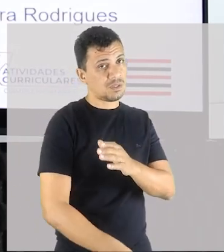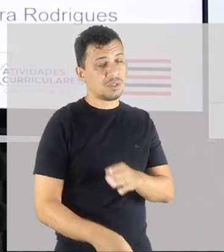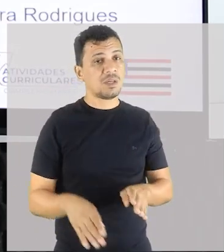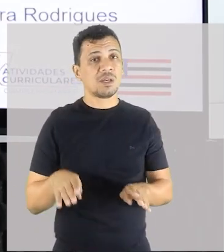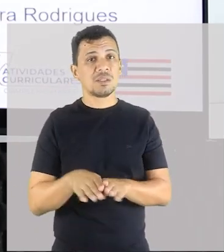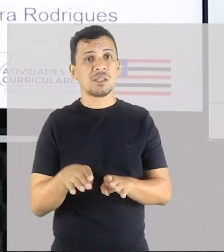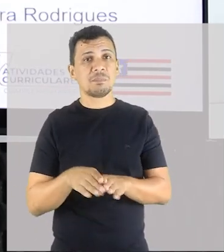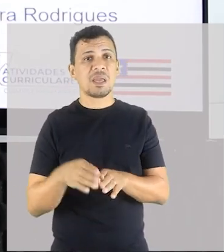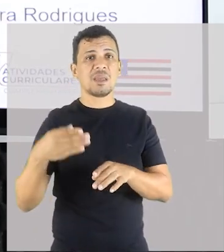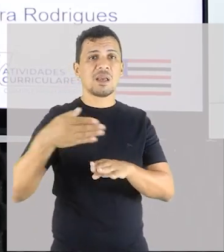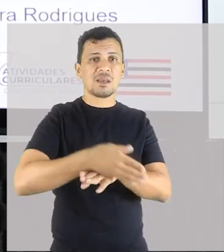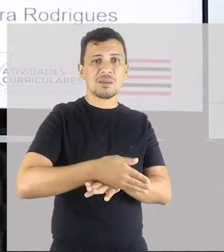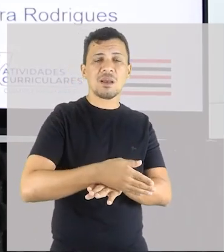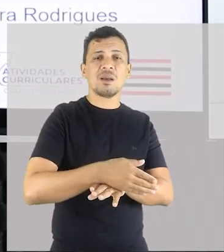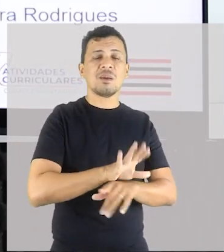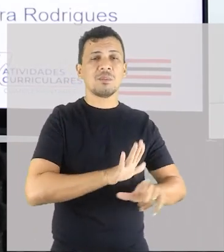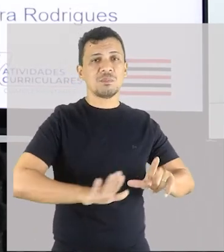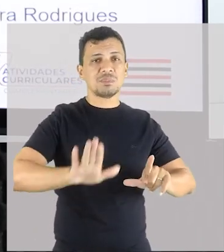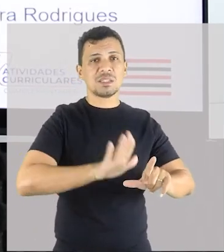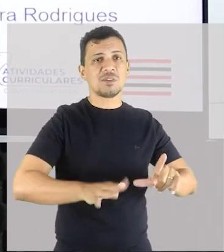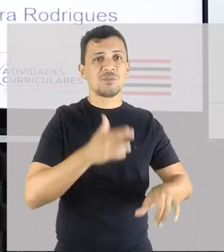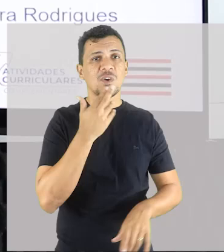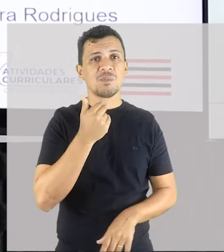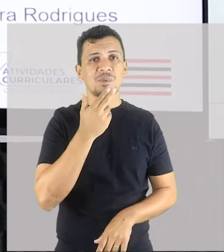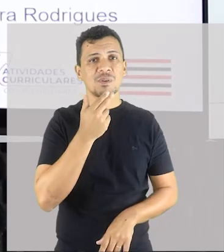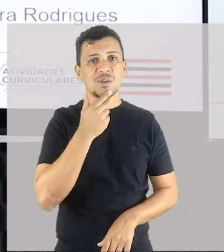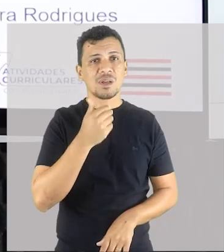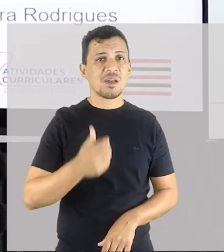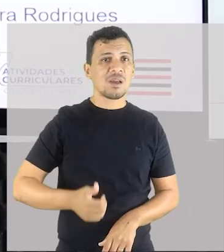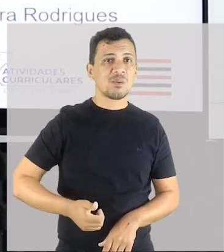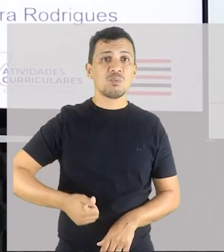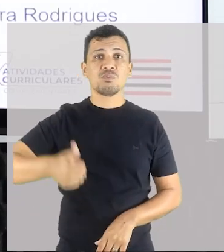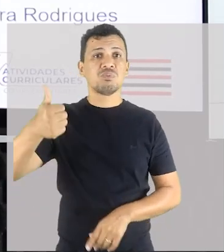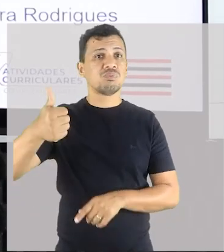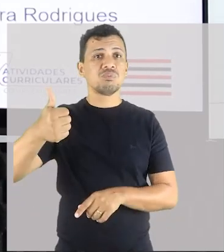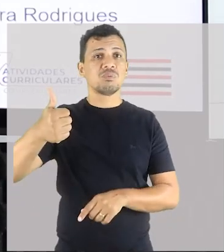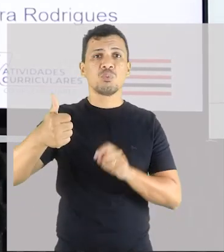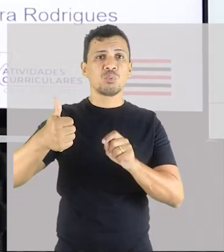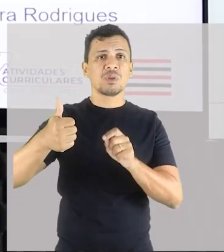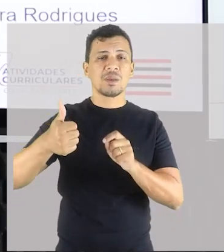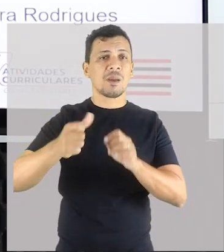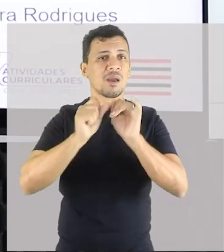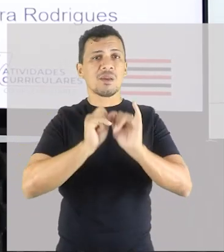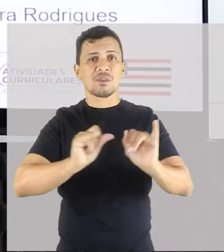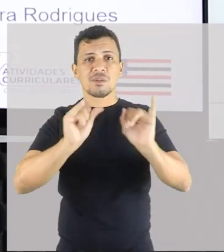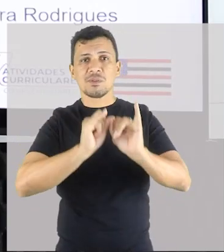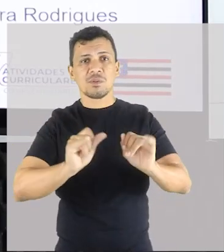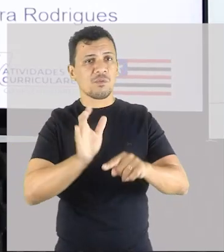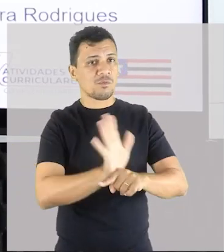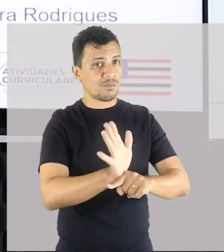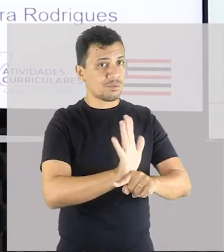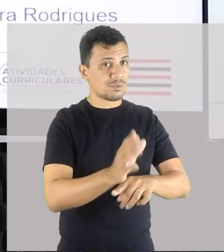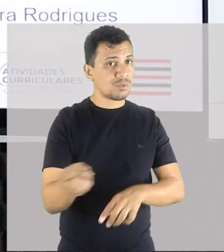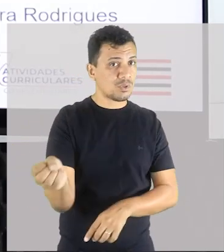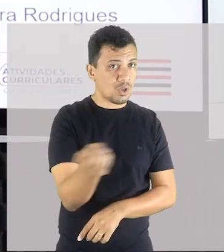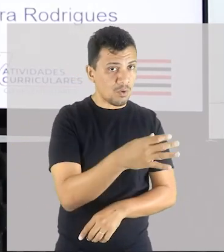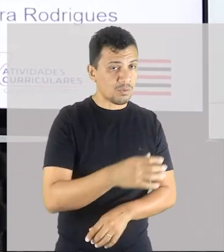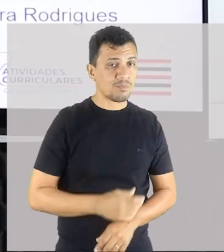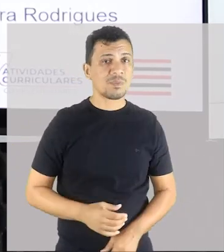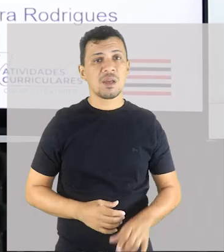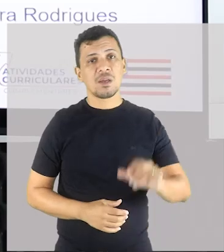na plataforma Gonçalves Dias, você acionar o sininho para você receber as notificações dos novos vídeos. E no Instagram